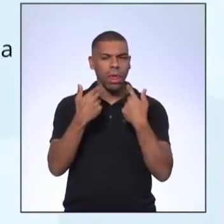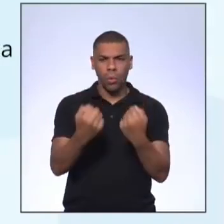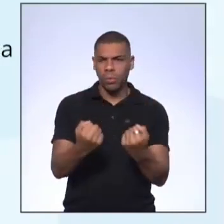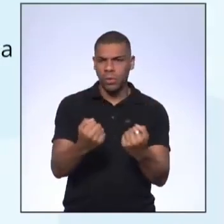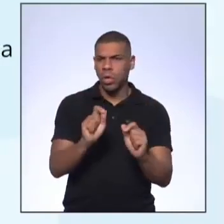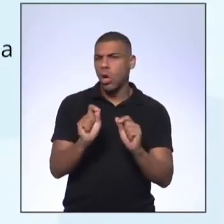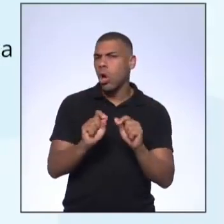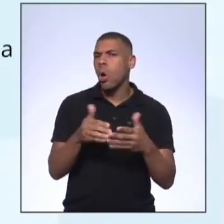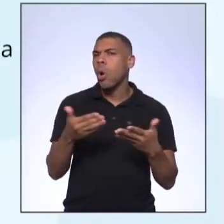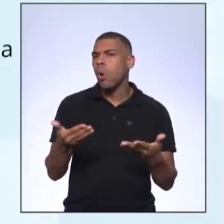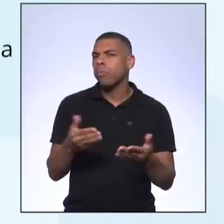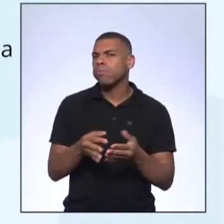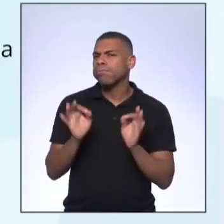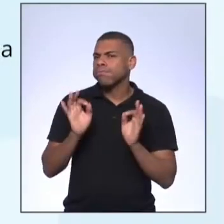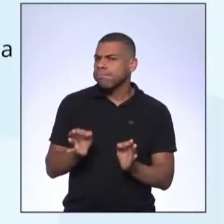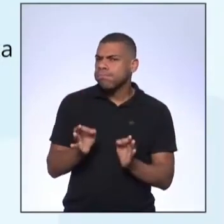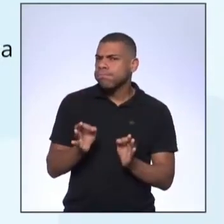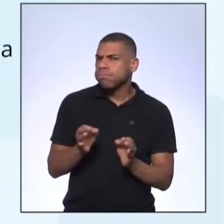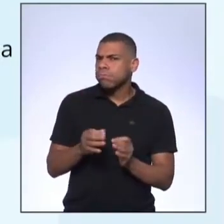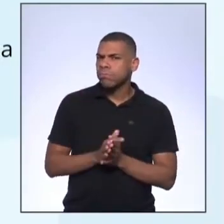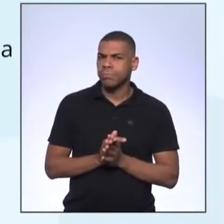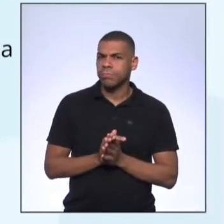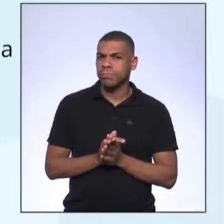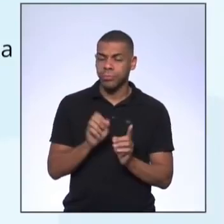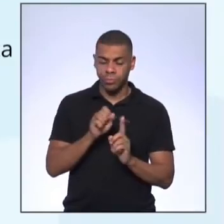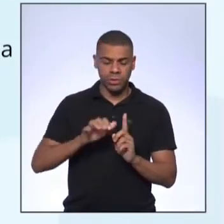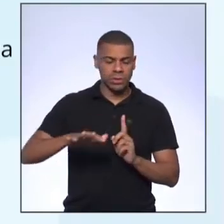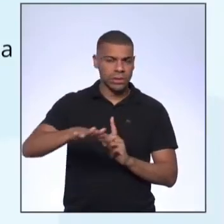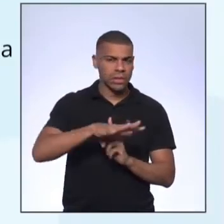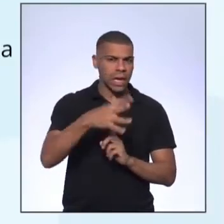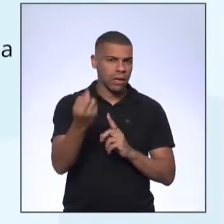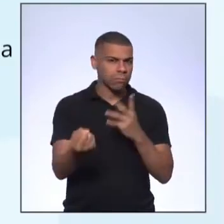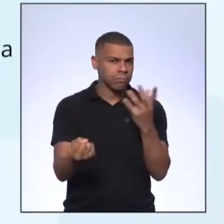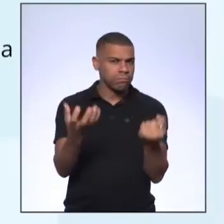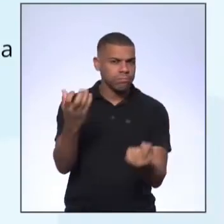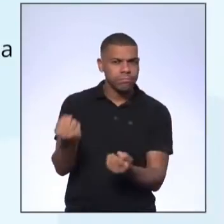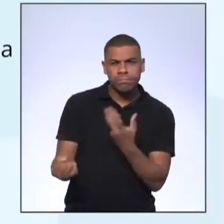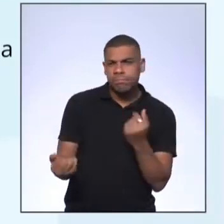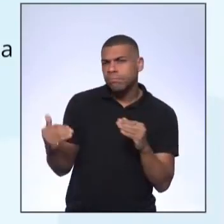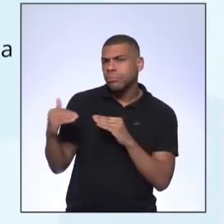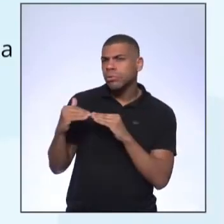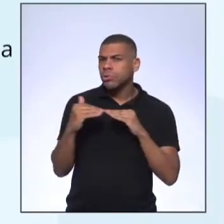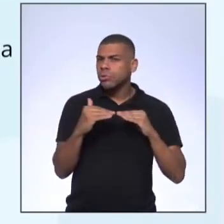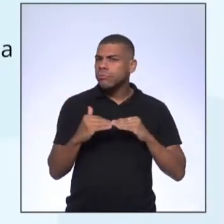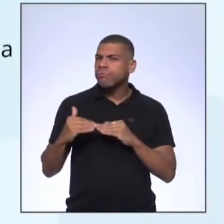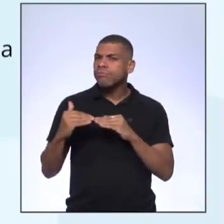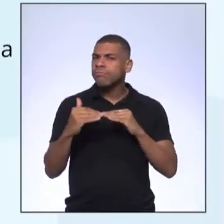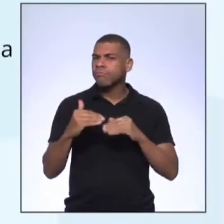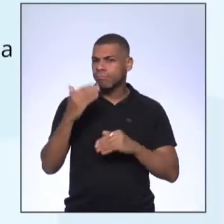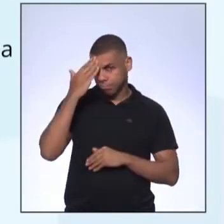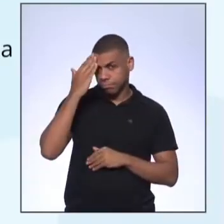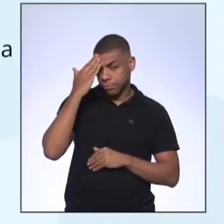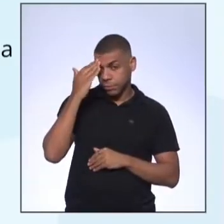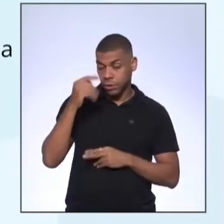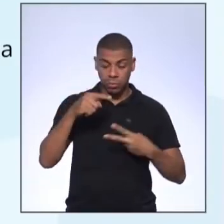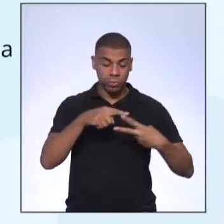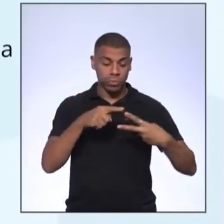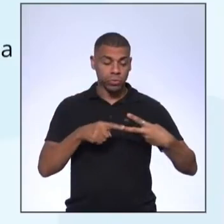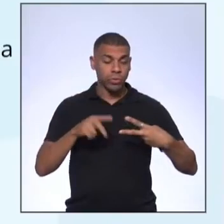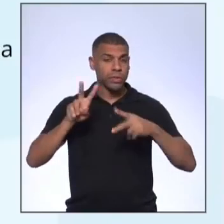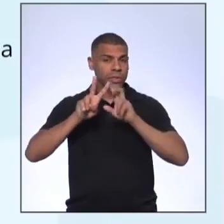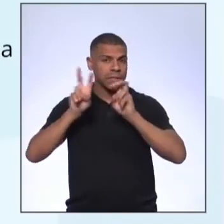única forma linguística correta de aceitação social, então nós temos condições de fazer os 2 temas, e aí fica a critério dos alunos,